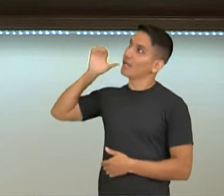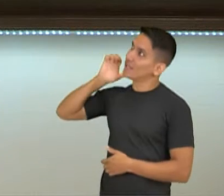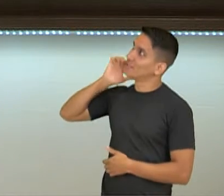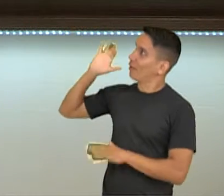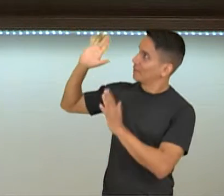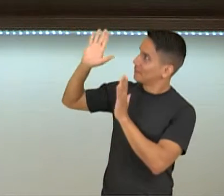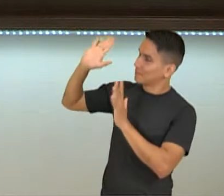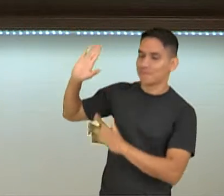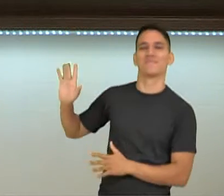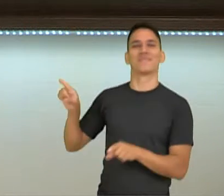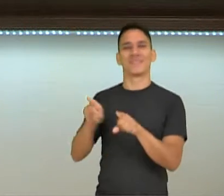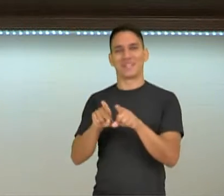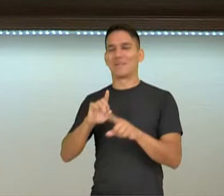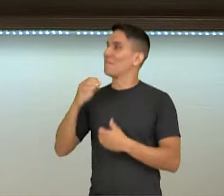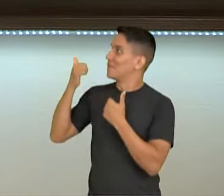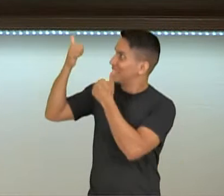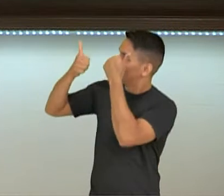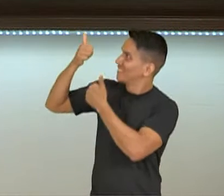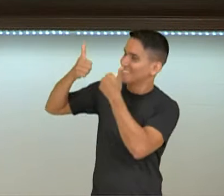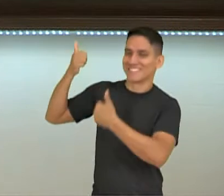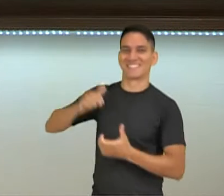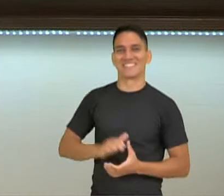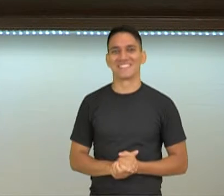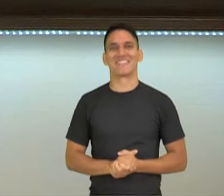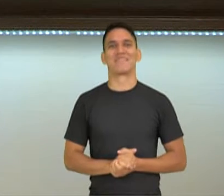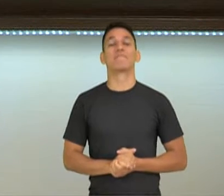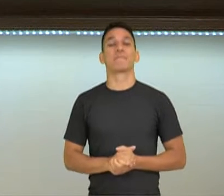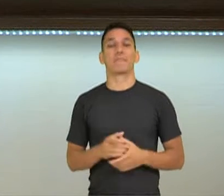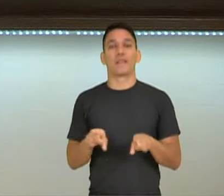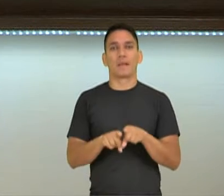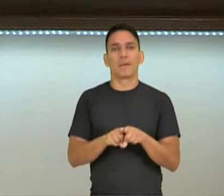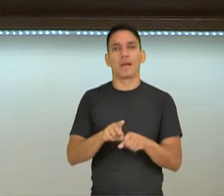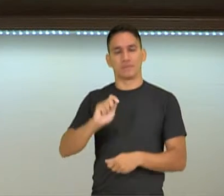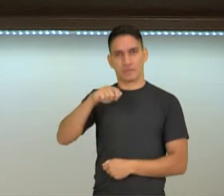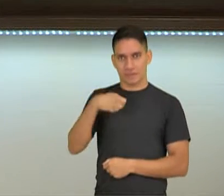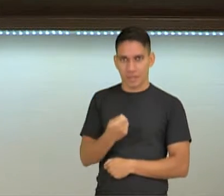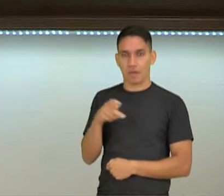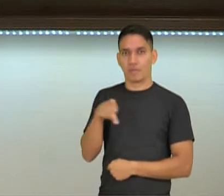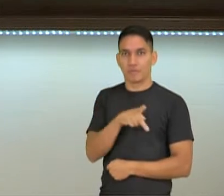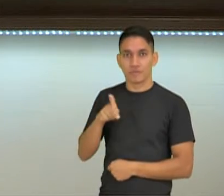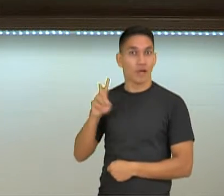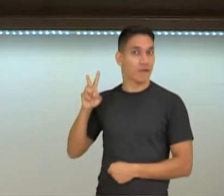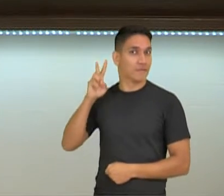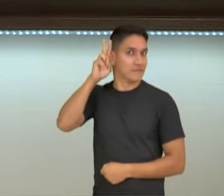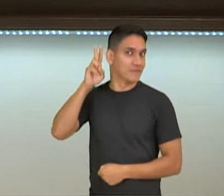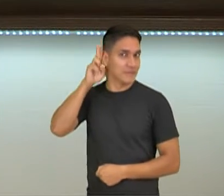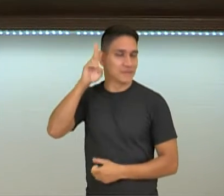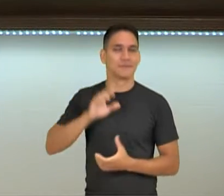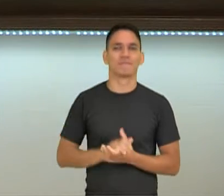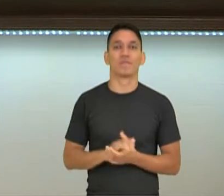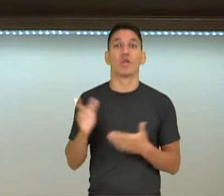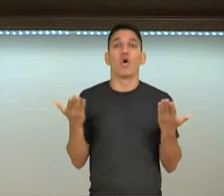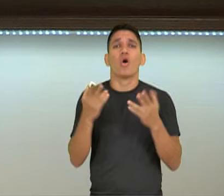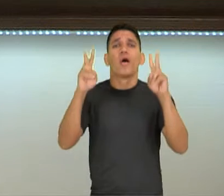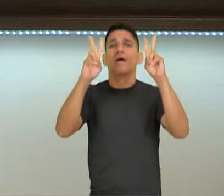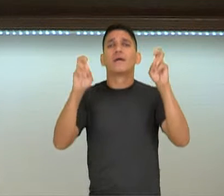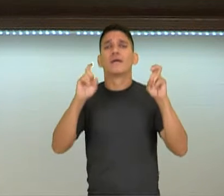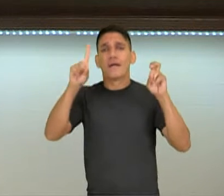intérprete Ezion. Oi, Ezion, tudo bem? E a gente está aqui hoje para falar sobre os jogos